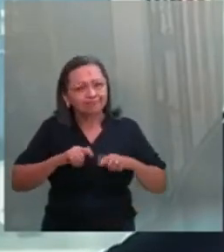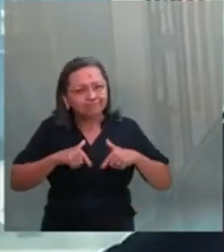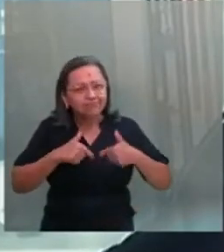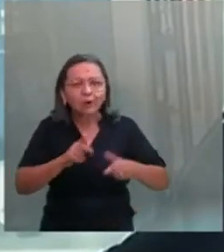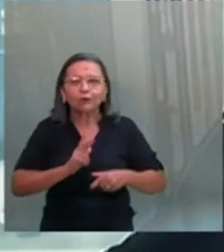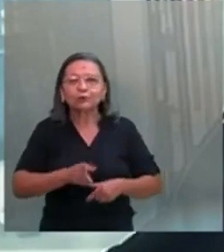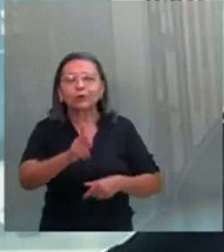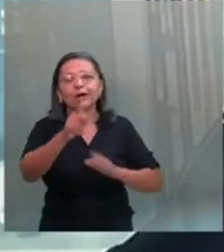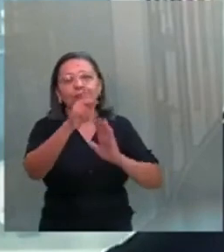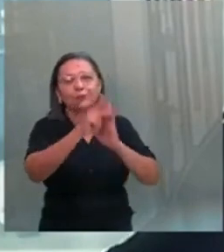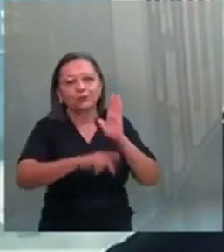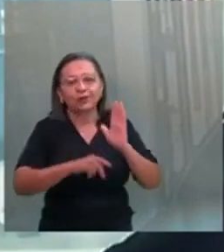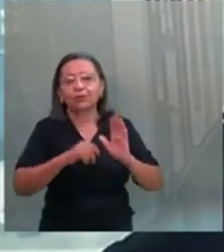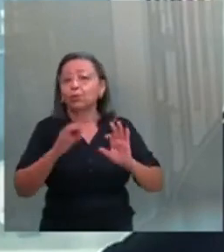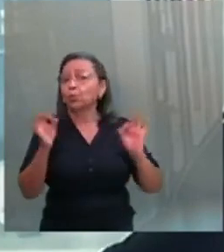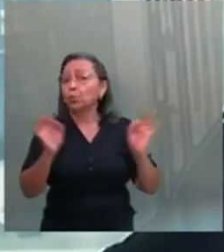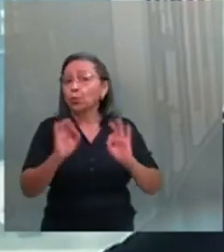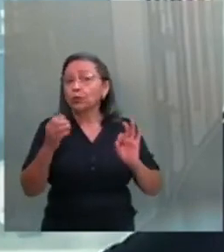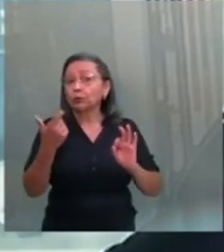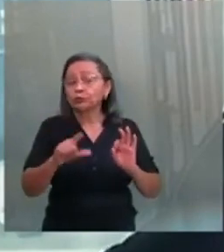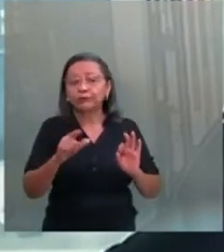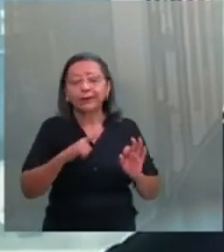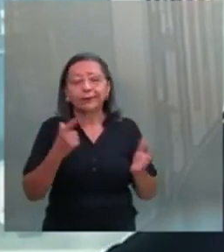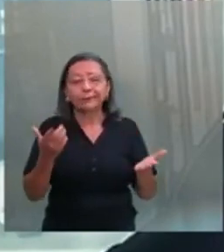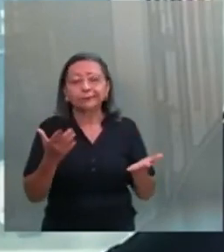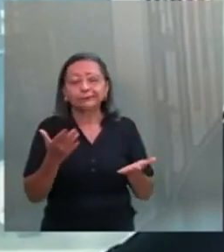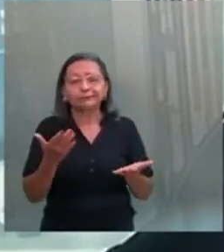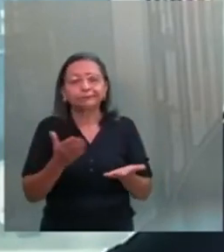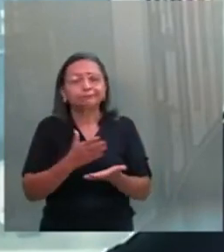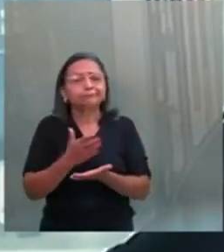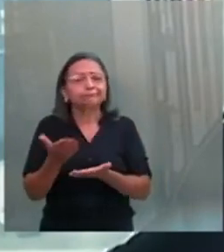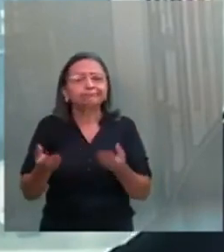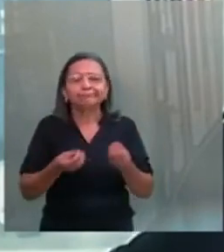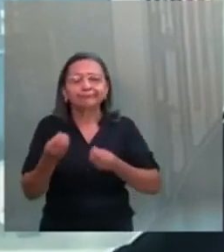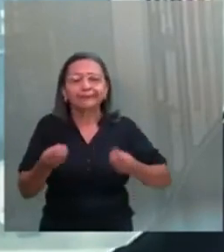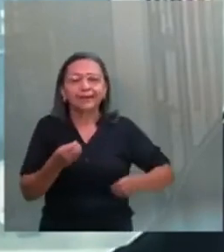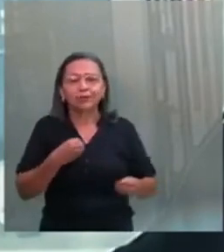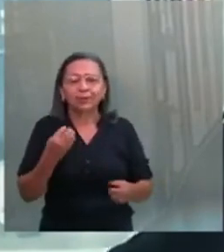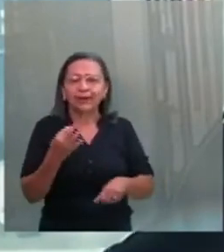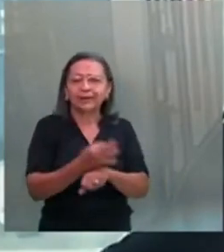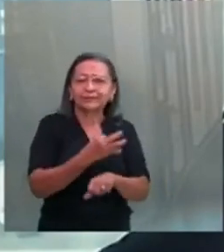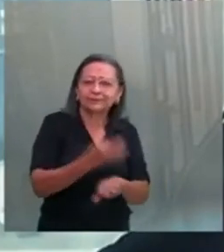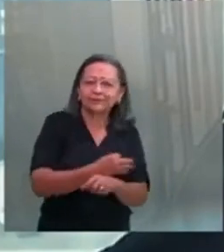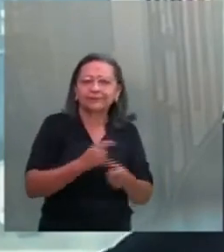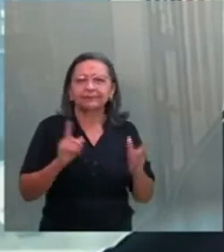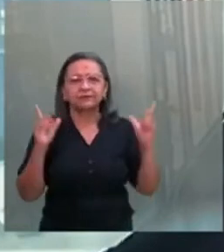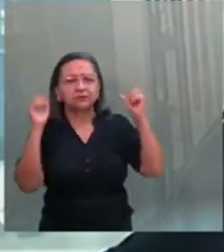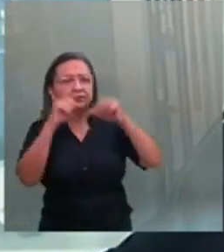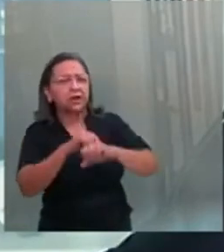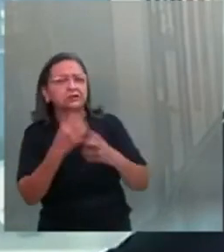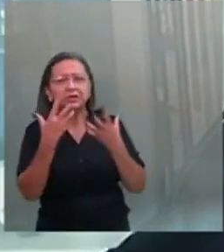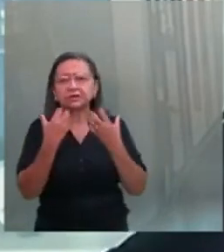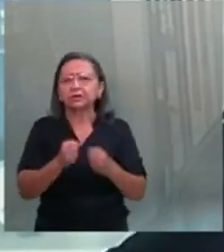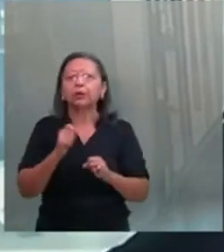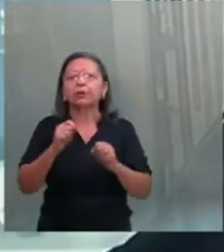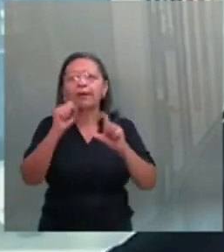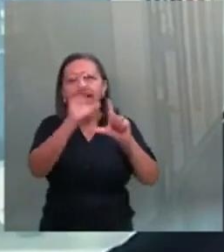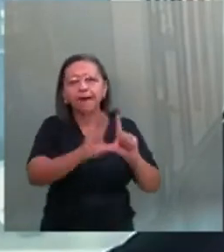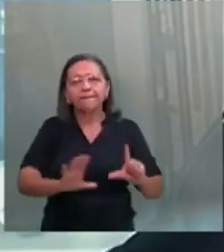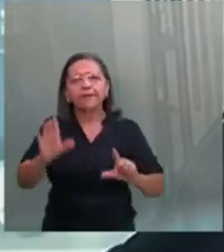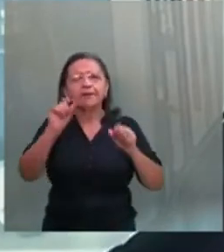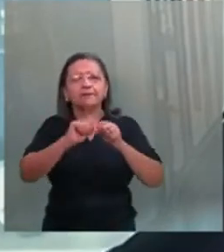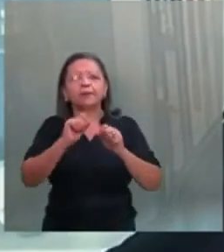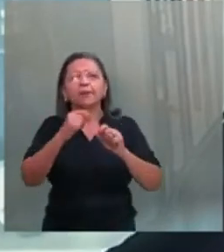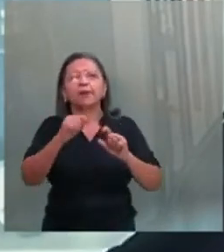projeto, que não tiveram nenhum meio de aceitar o que a mídia fazia. Porque a